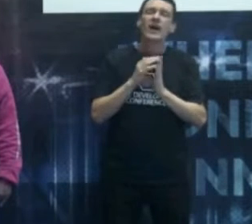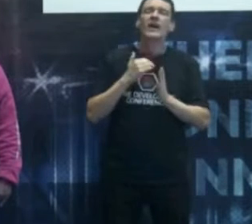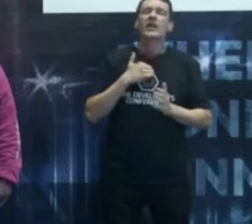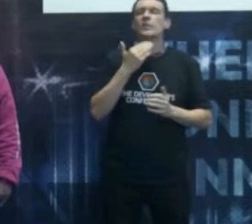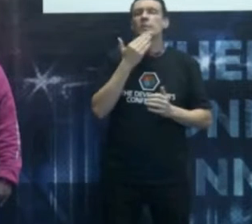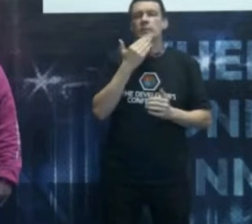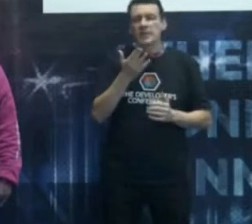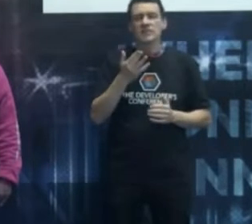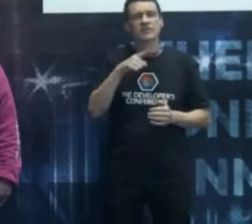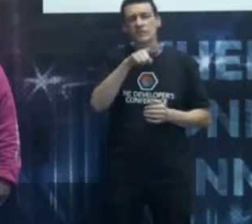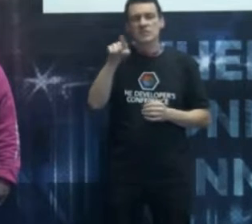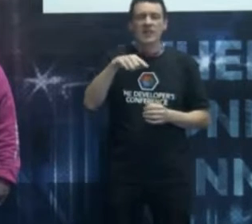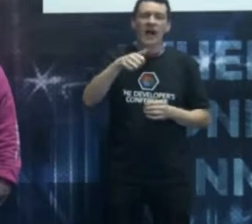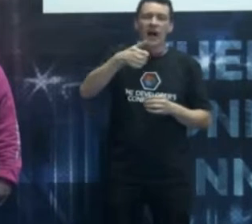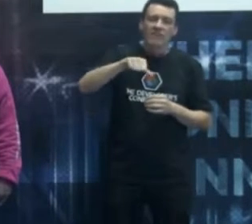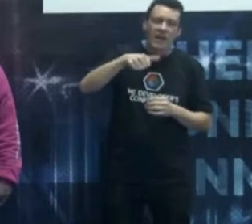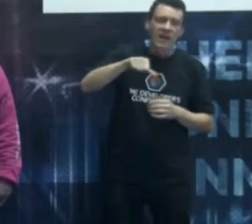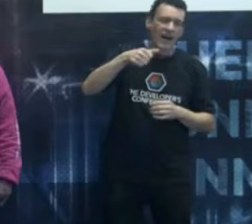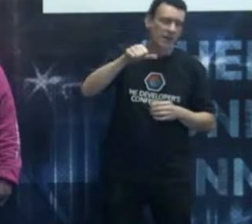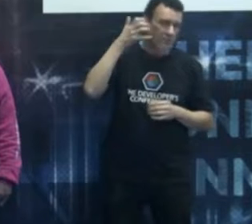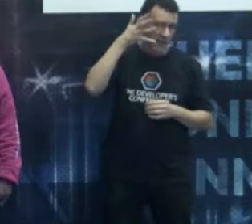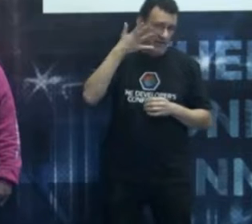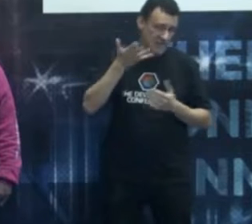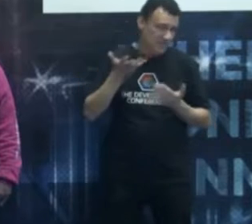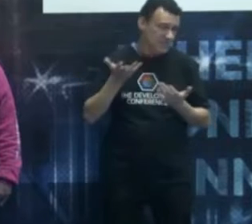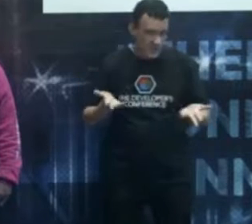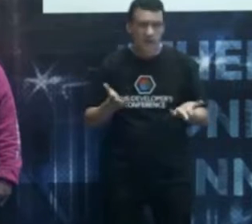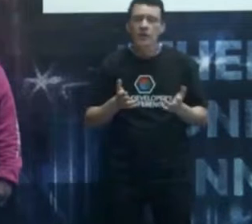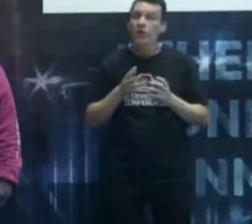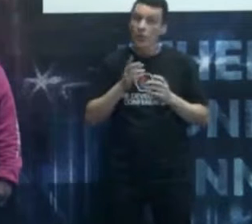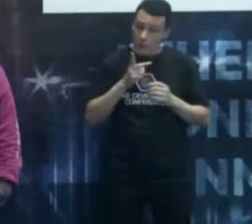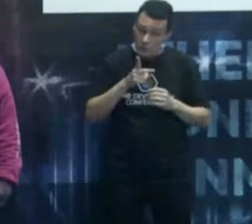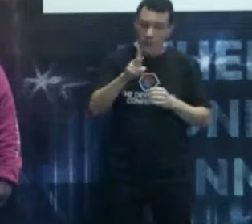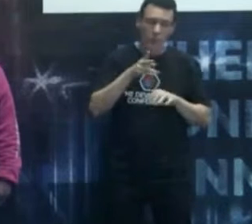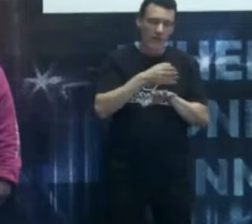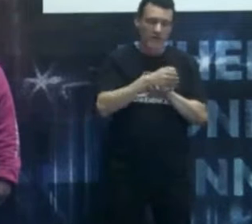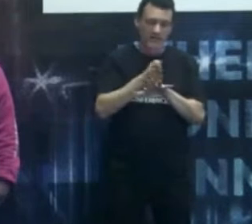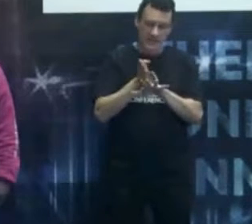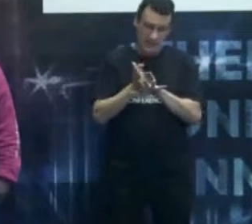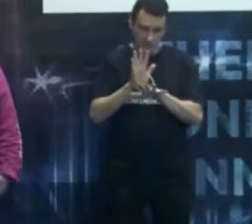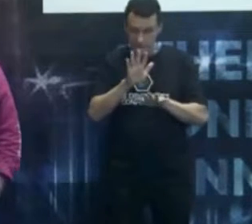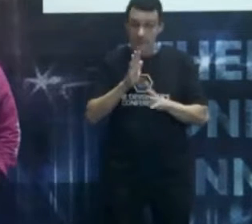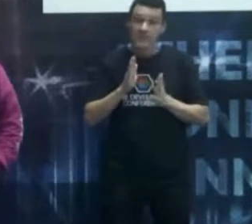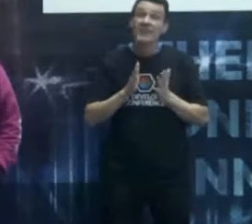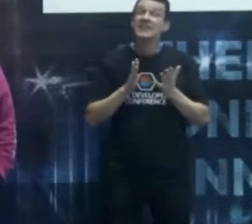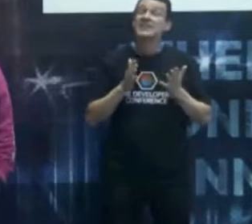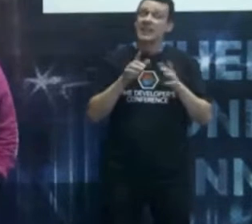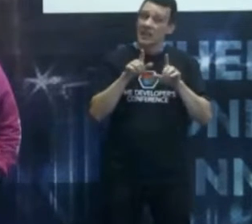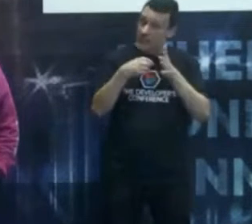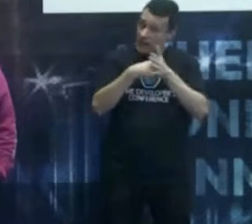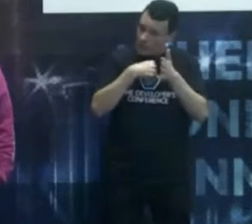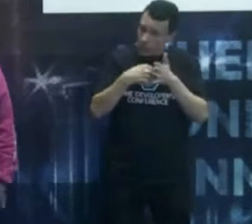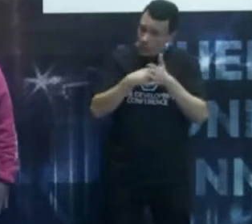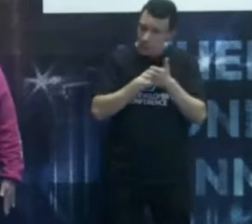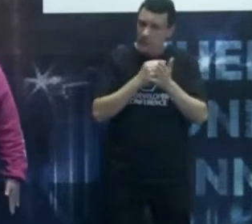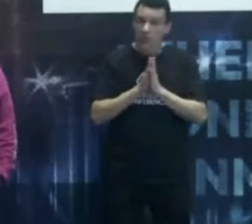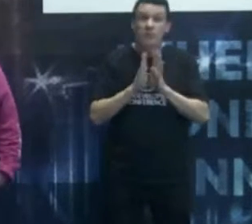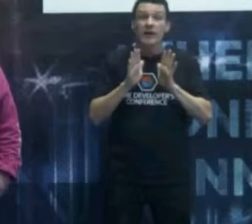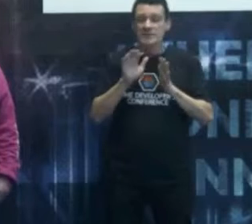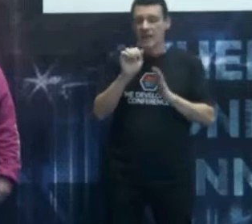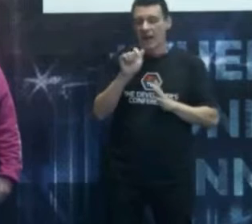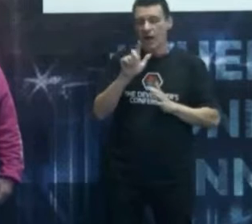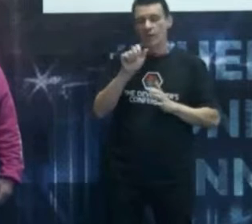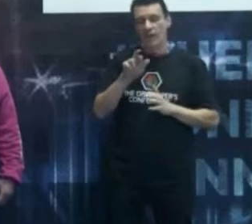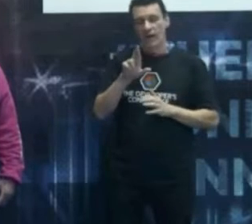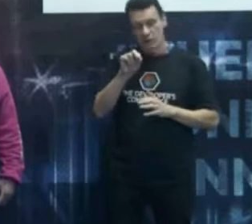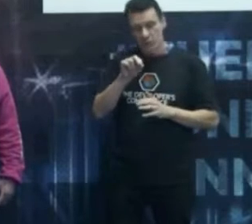daqui, de novo, é muito importante para a gente continuar com essa nossa trilha. E o Álvaro, ele já está aqui se coçando, que ele tem uma pergunta muito especial para vocês.